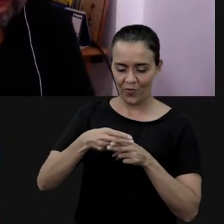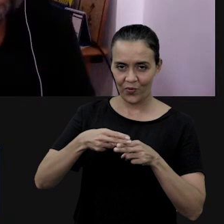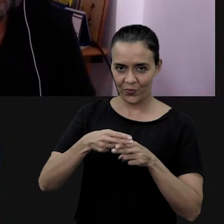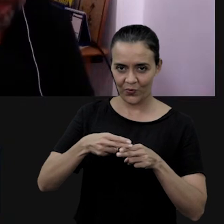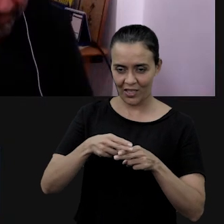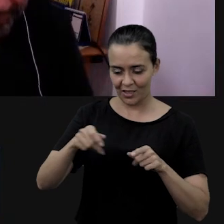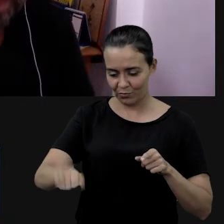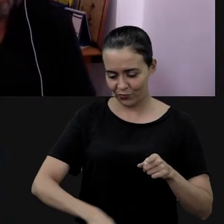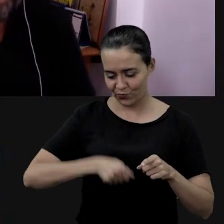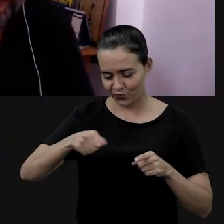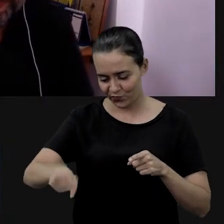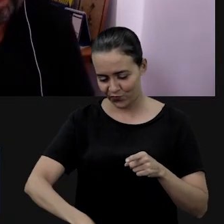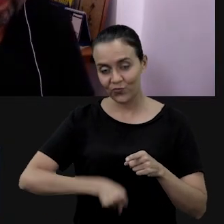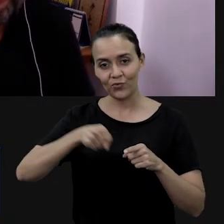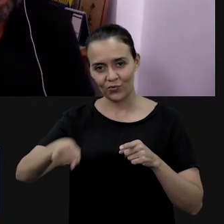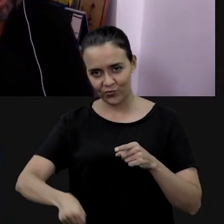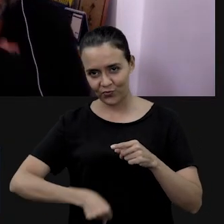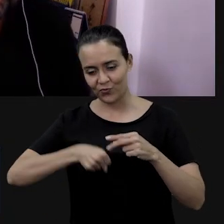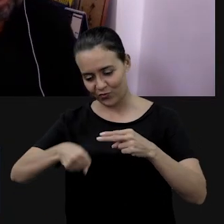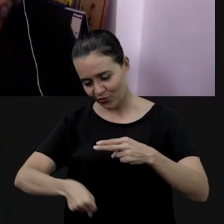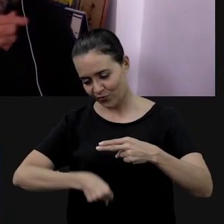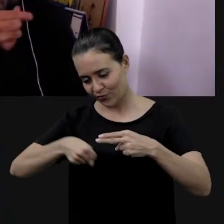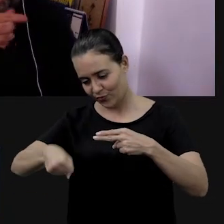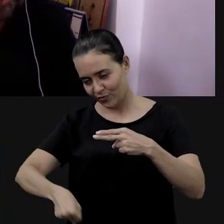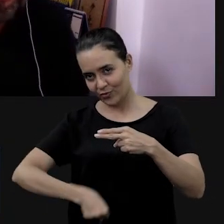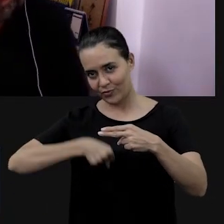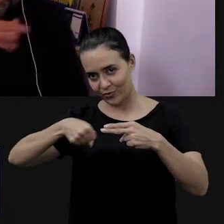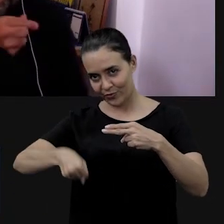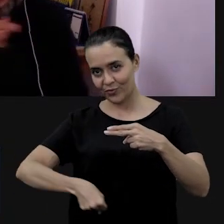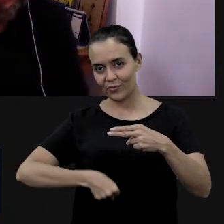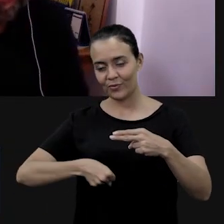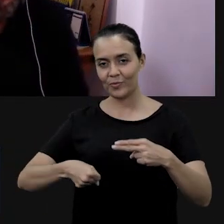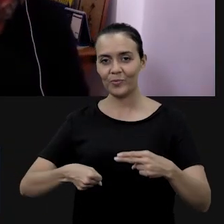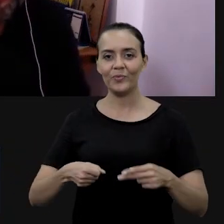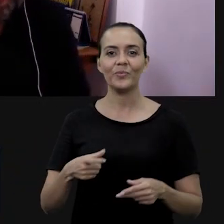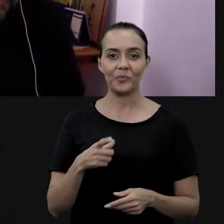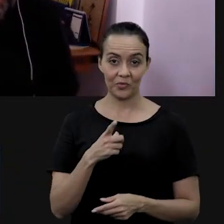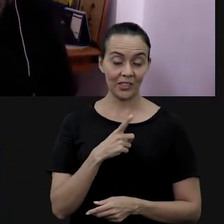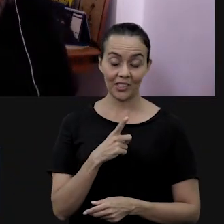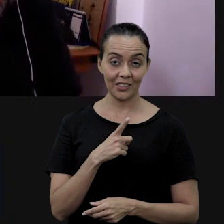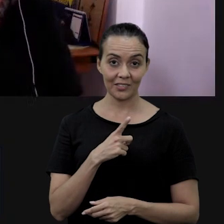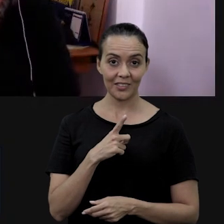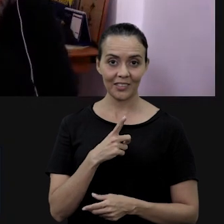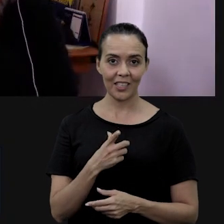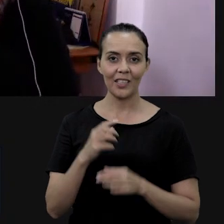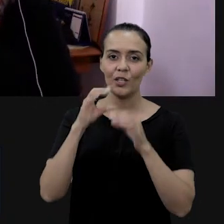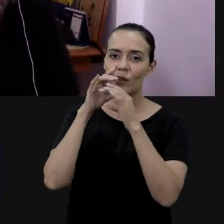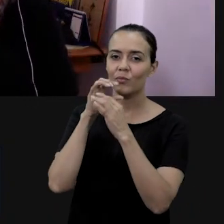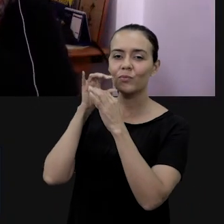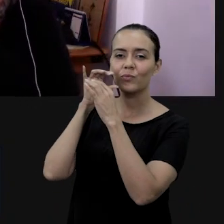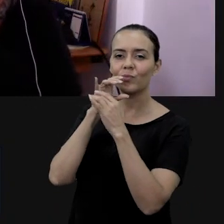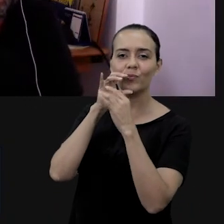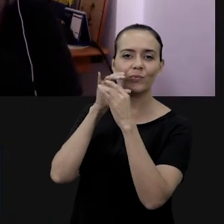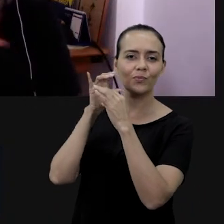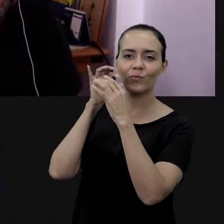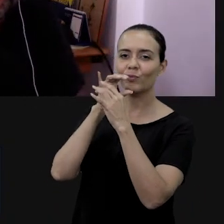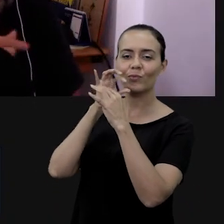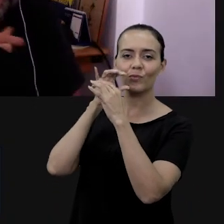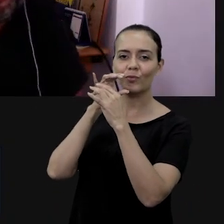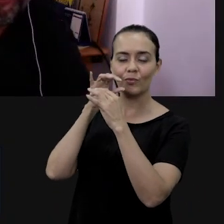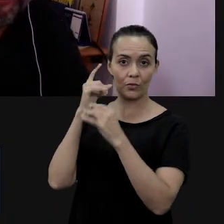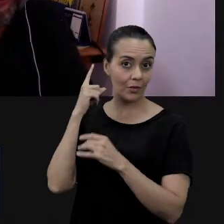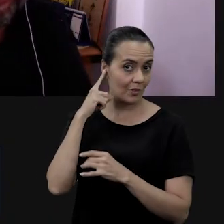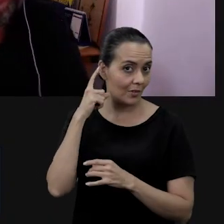facas que passa na rua, né? Então, a gente até fez uma trilha sonora usando a A música flautinha. base, era a flautinha, no